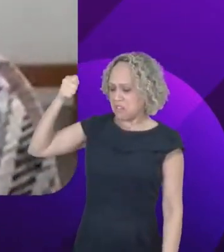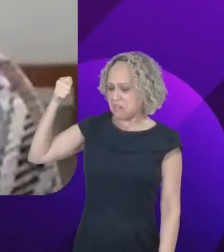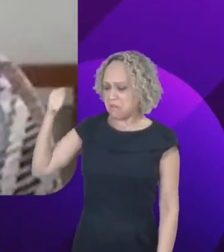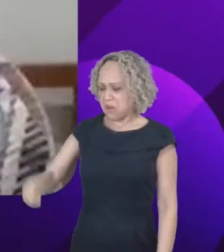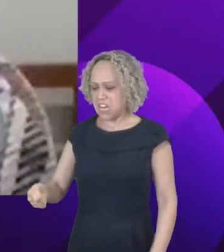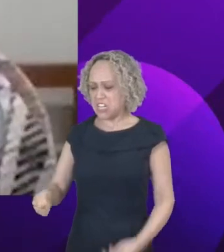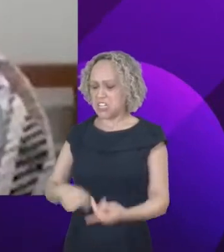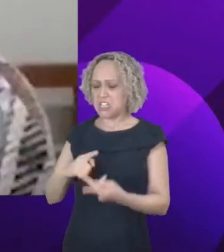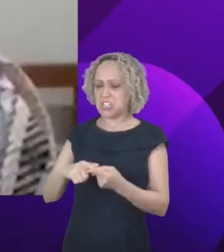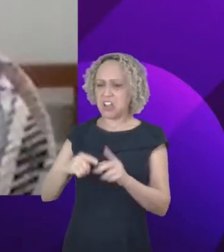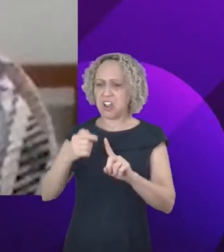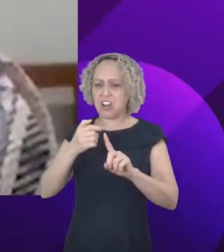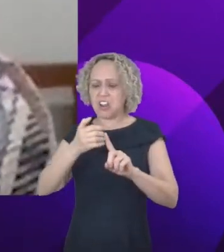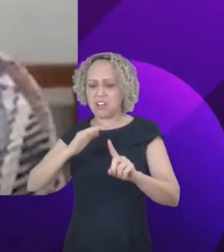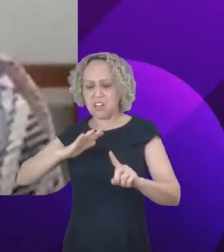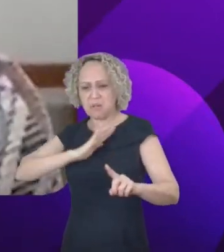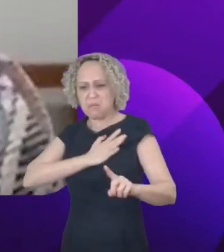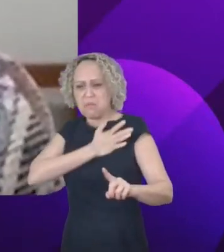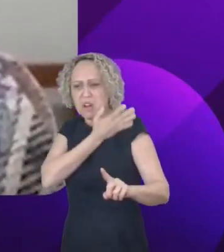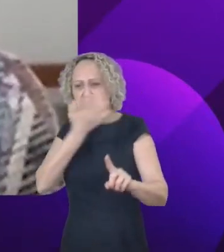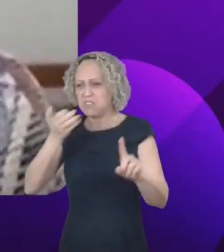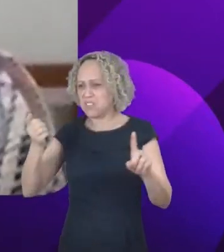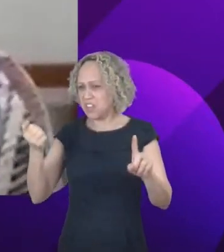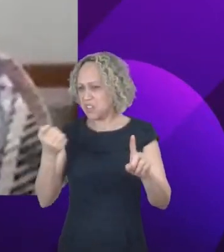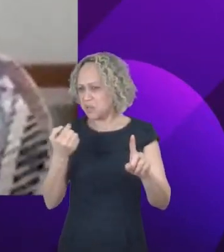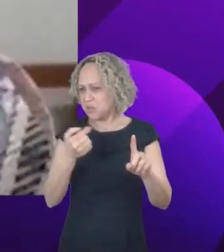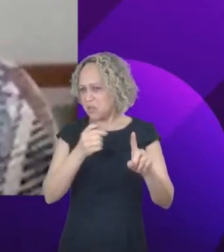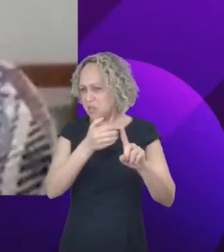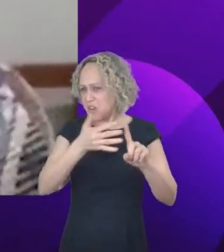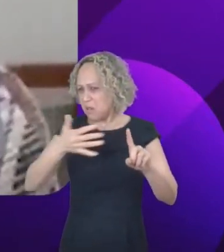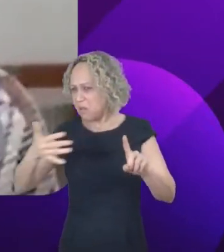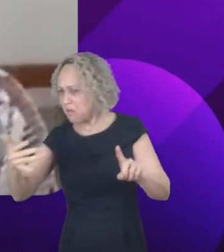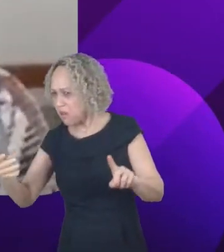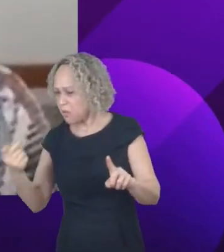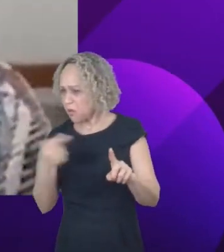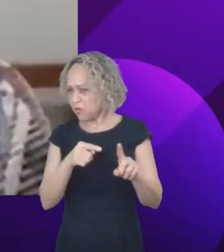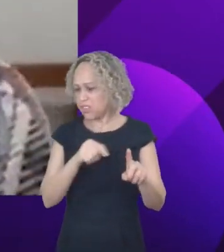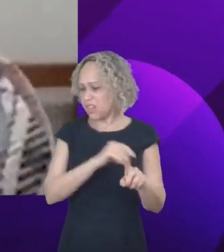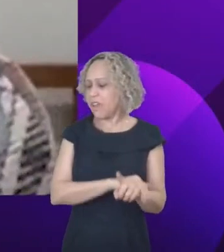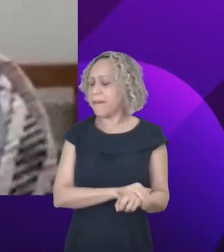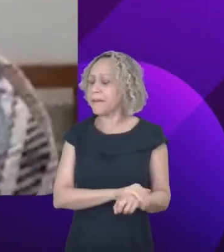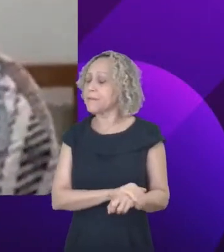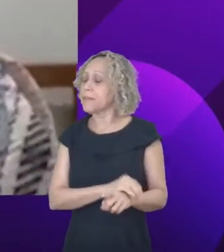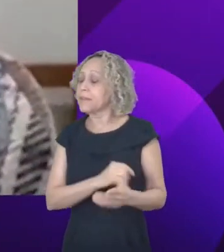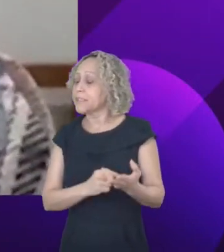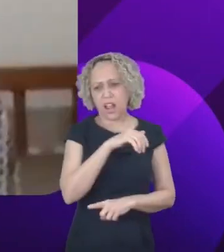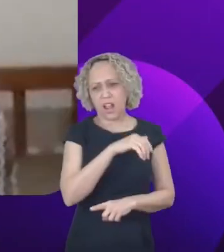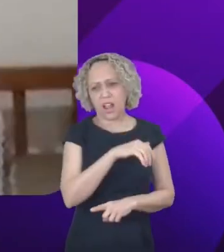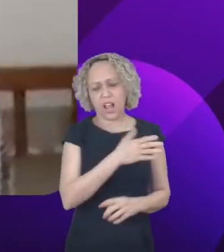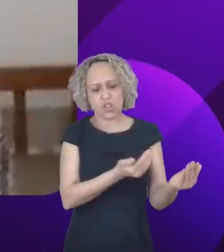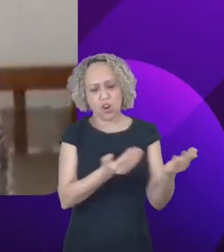racista e muito da misoginia e do ódio contra as mulheres que está impregnado na cultura do nosso